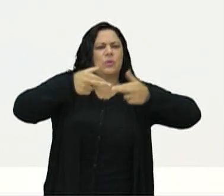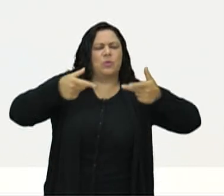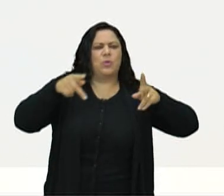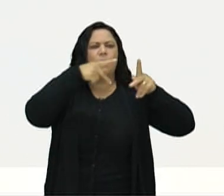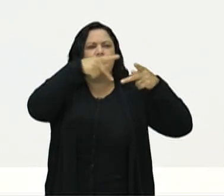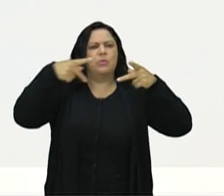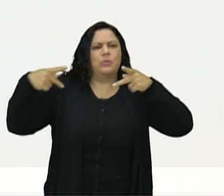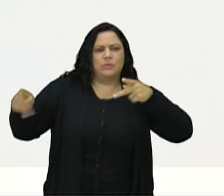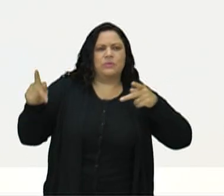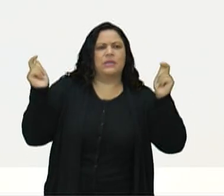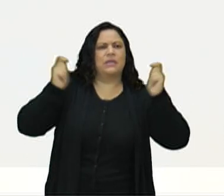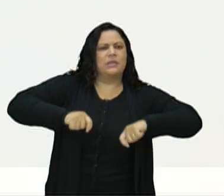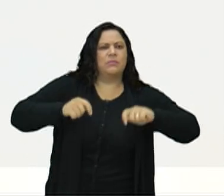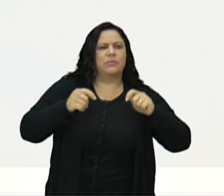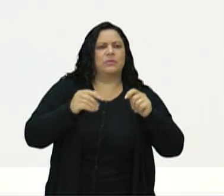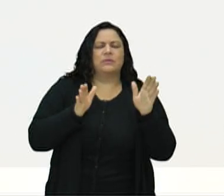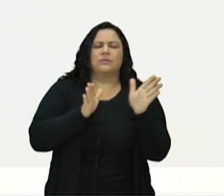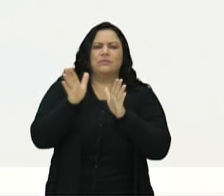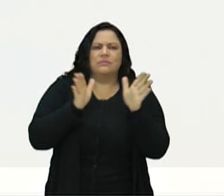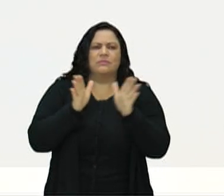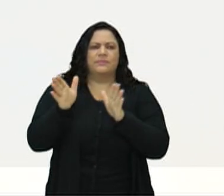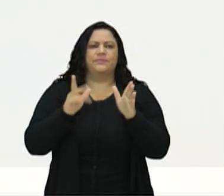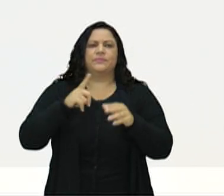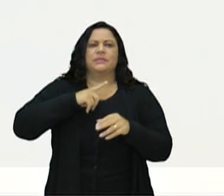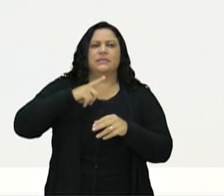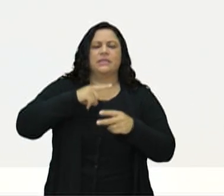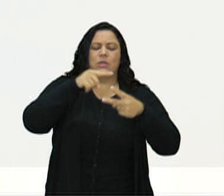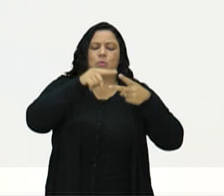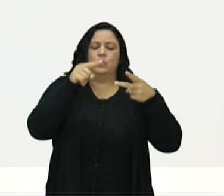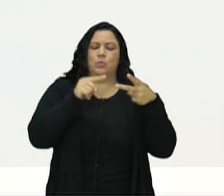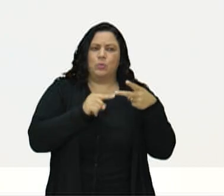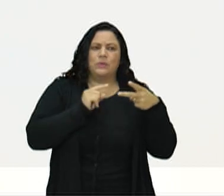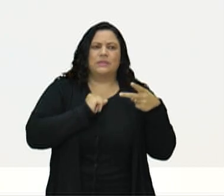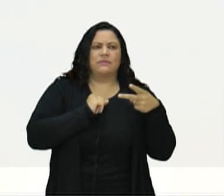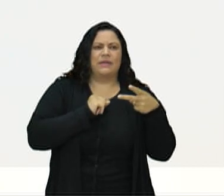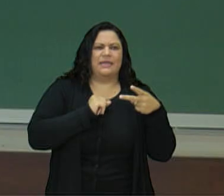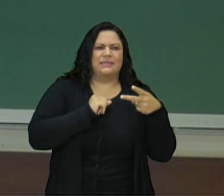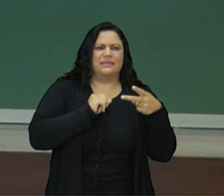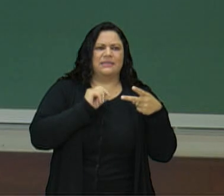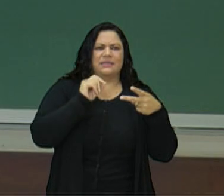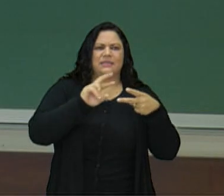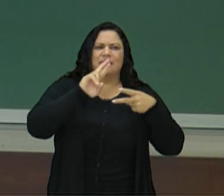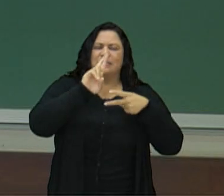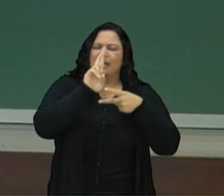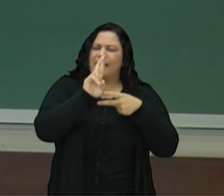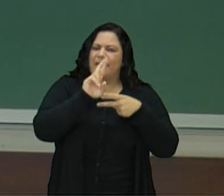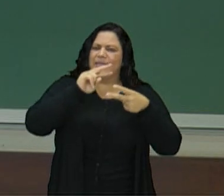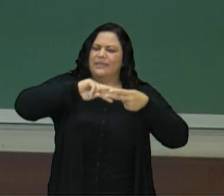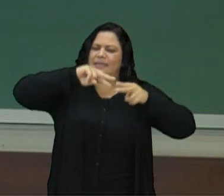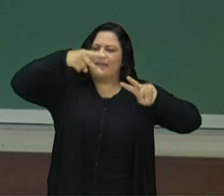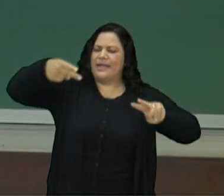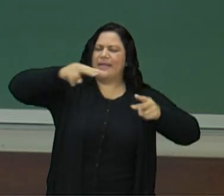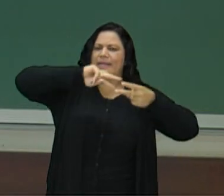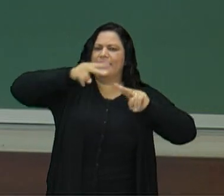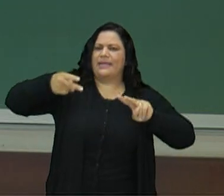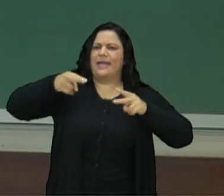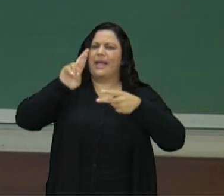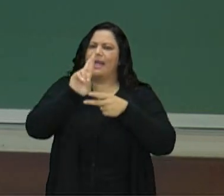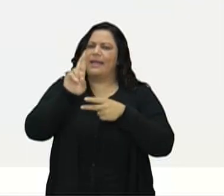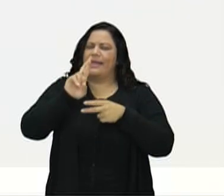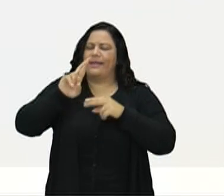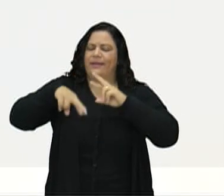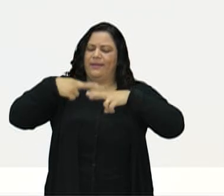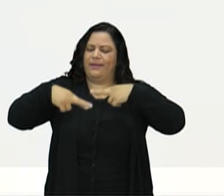Então, quando o DNA produz RNA, que fenômeno é esse? O RNA produzindo proteína, que fenômeno é esse? Eu já volto.